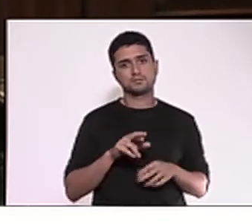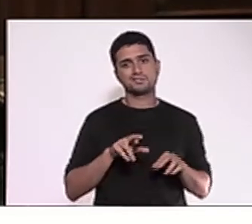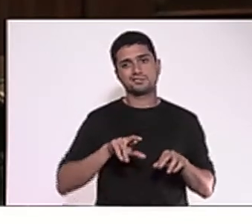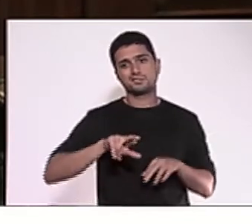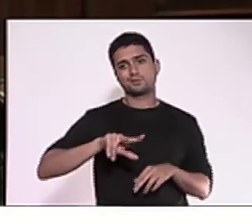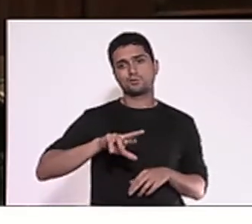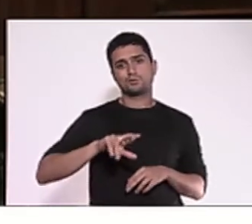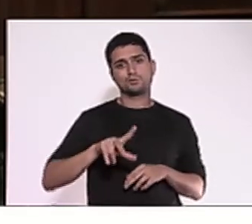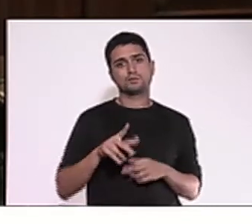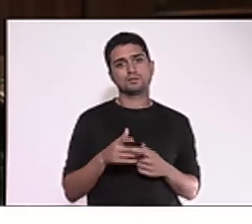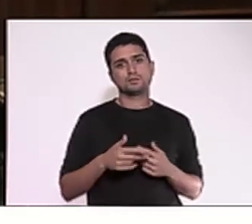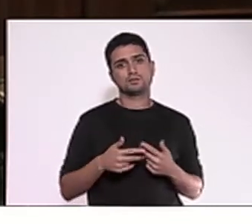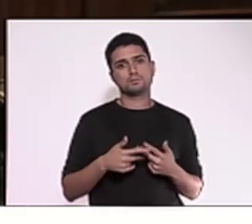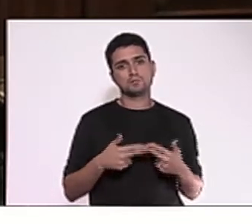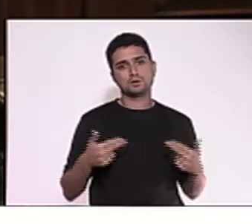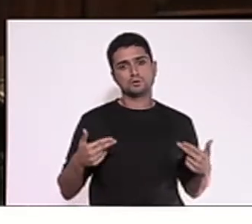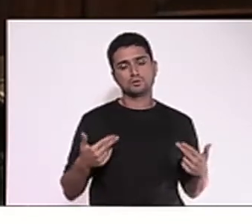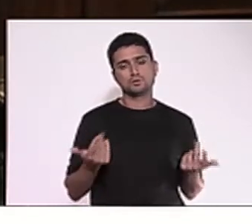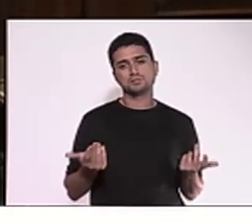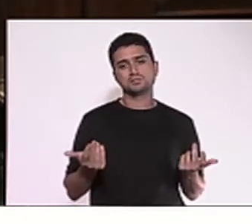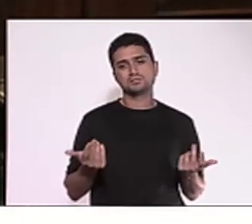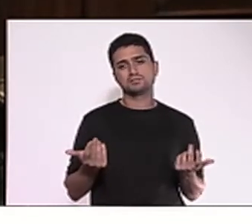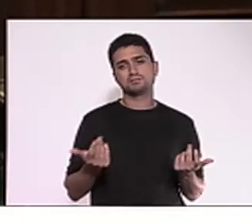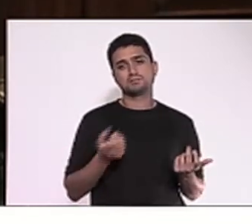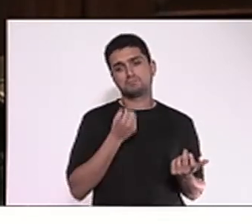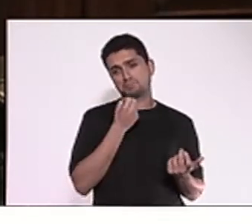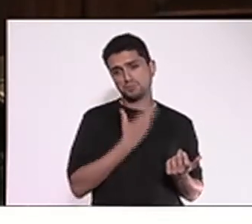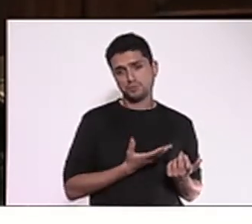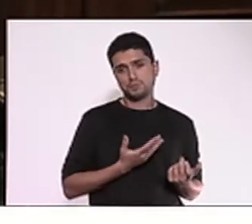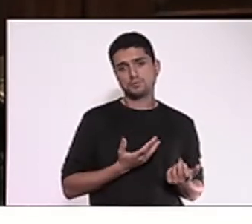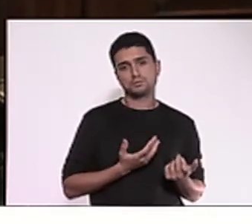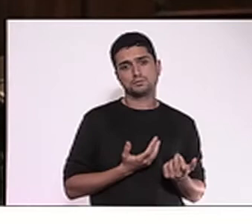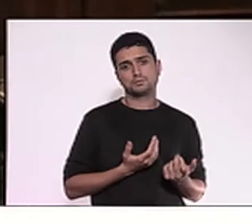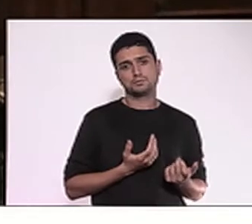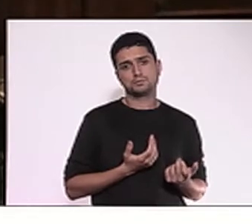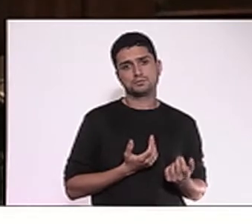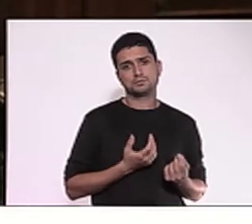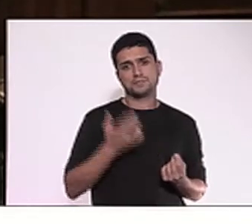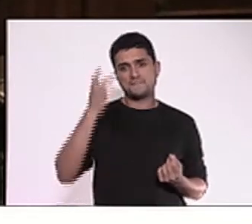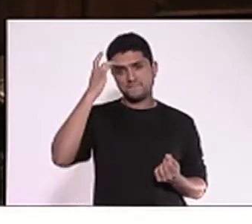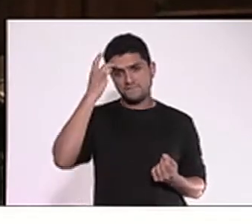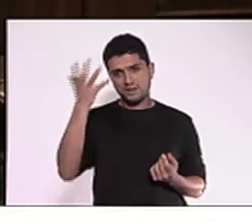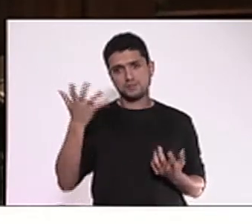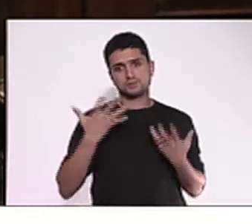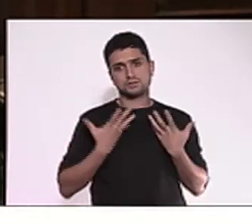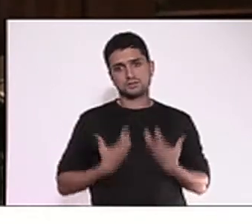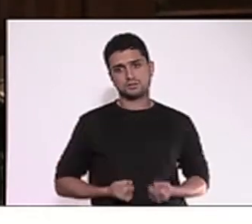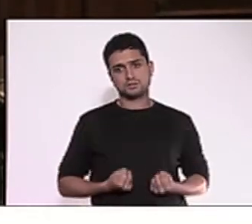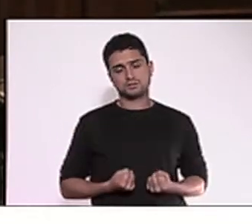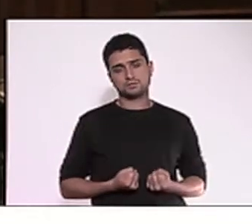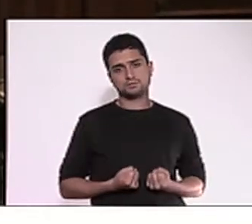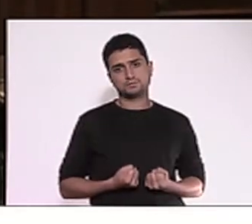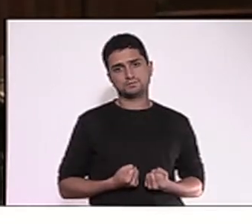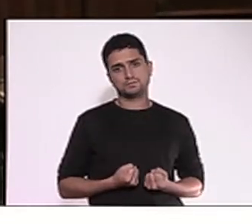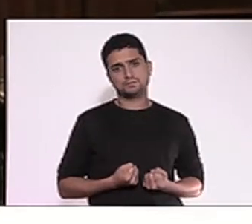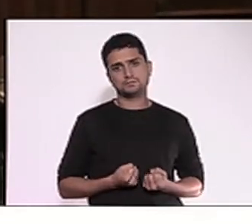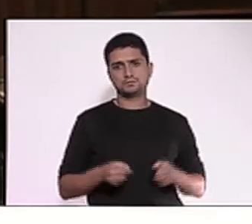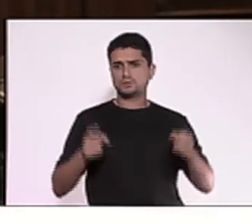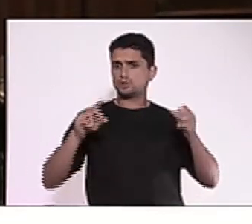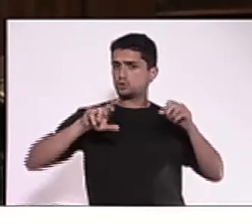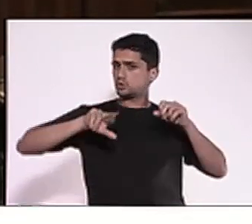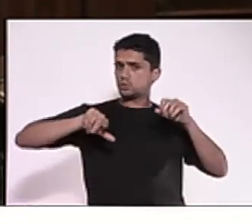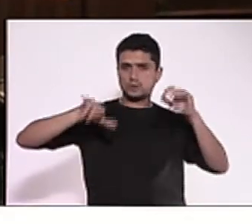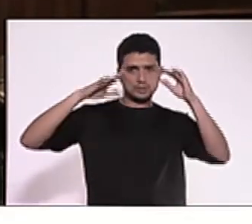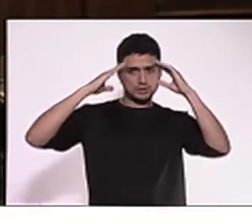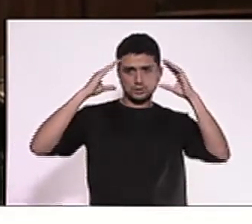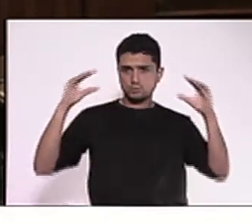uma posição que seja, digamos assim, fácil de se estabelecer com tranquilidade.